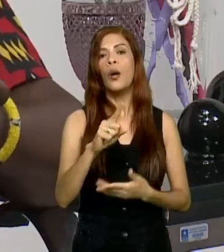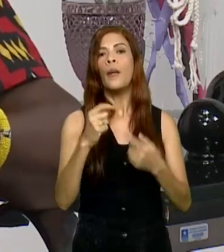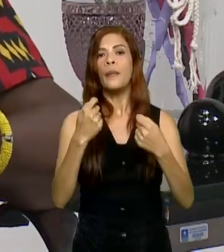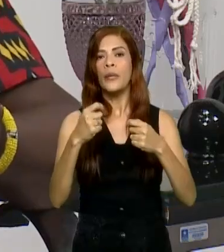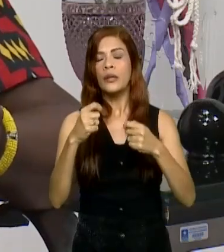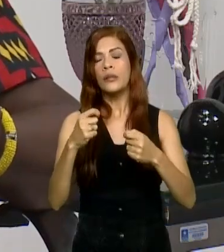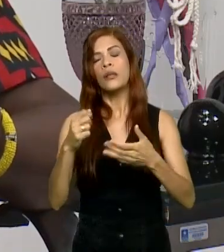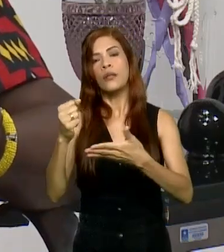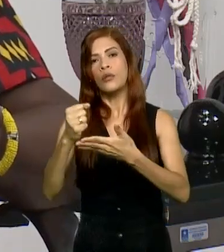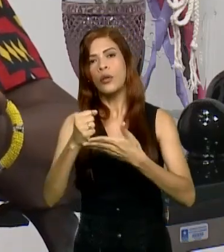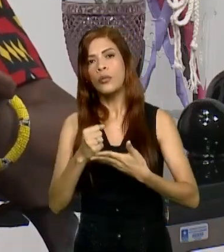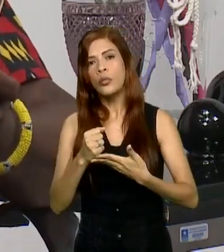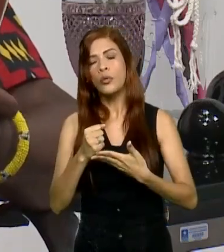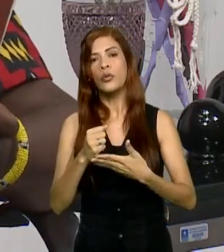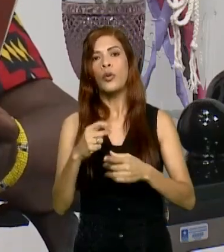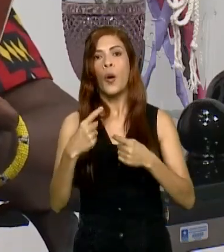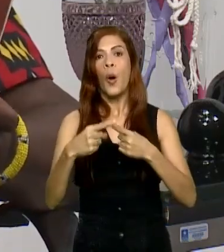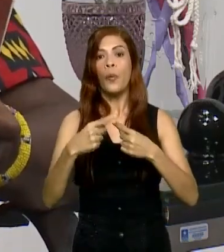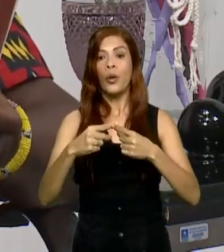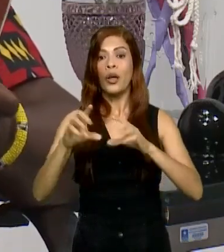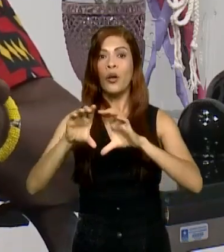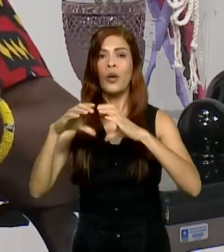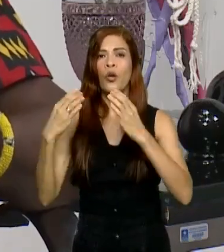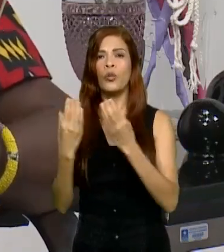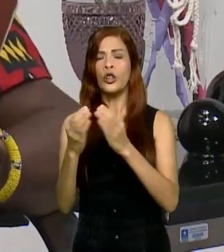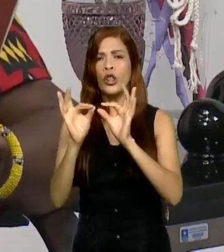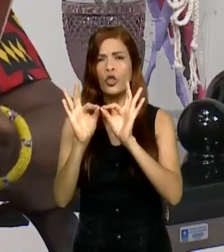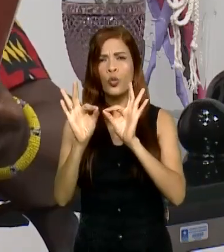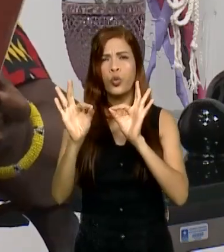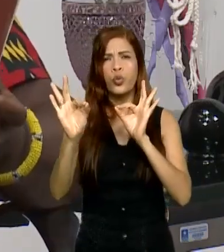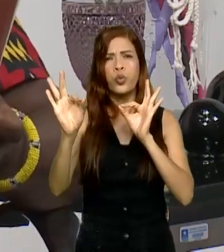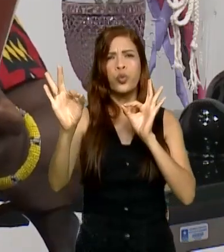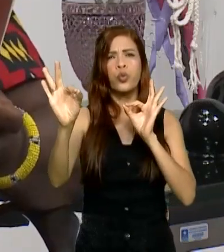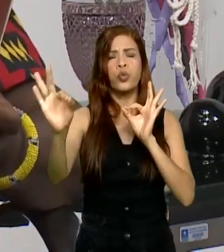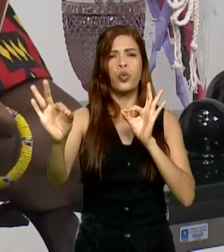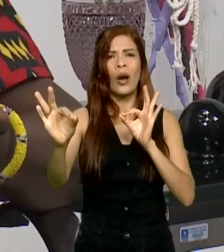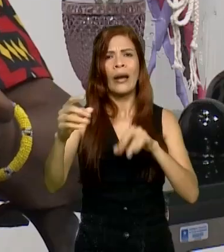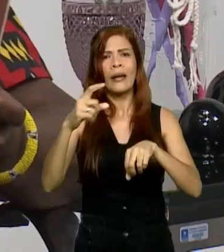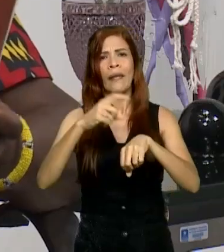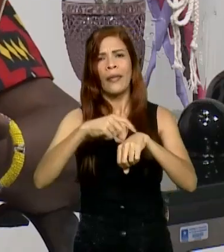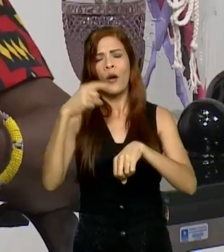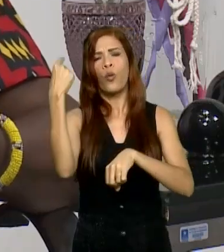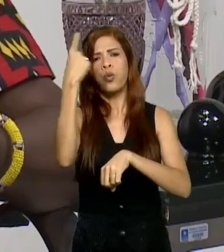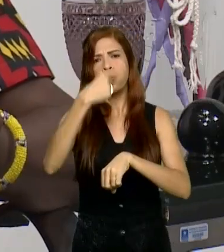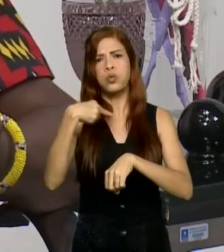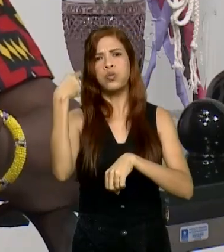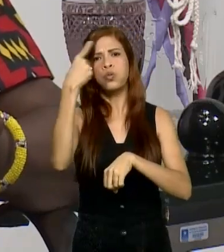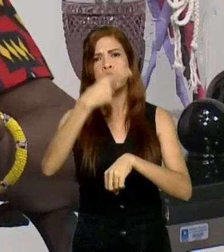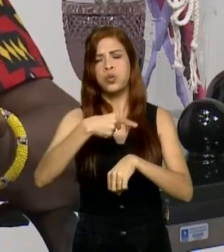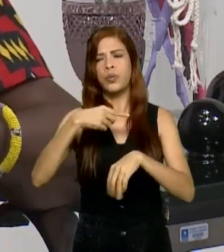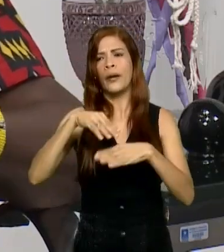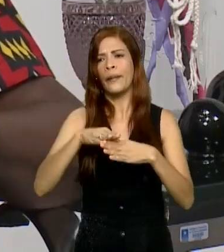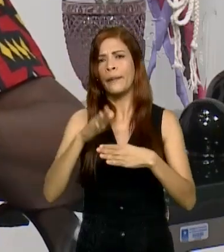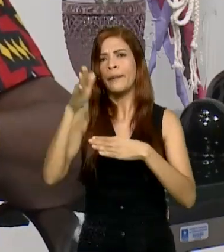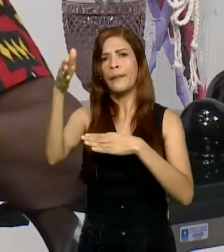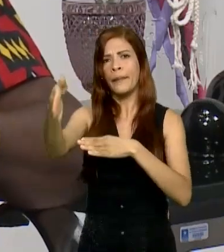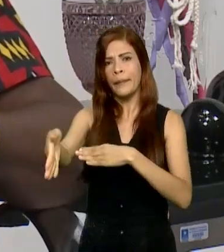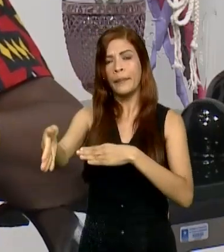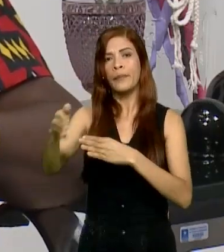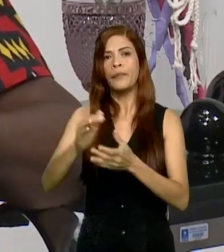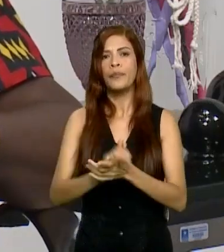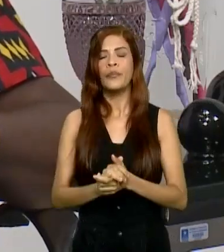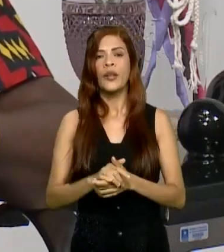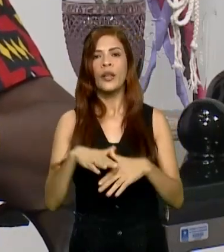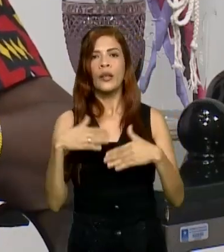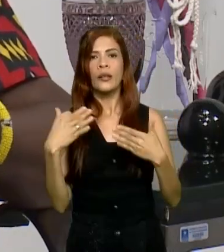são comunidades distantes, leva muito tempo de deslocamento e etc. Então foi uma parceria nossa,